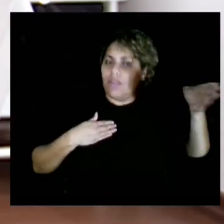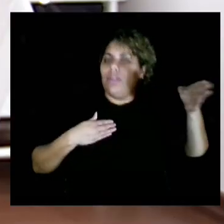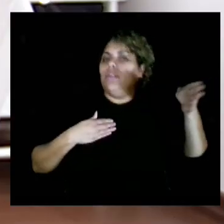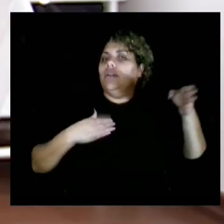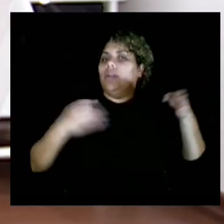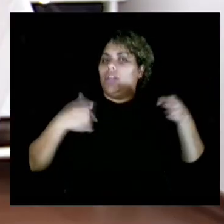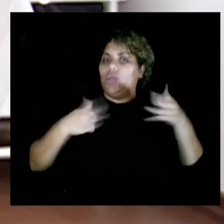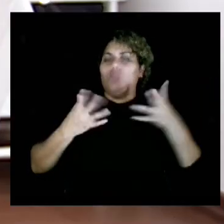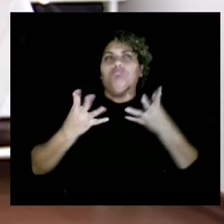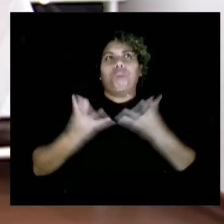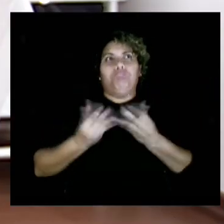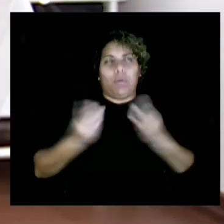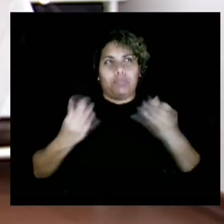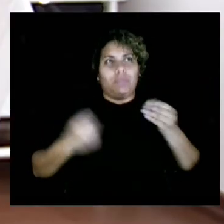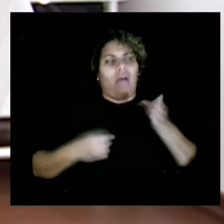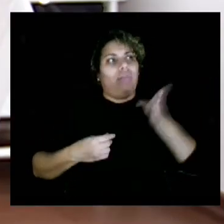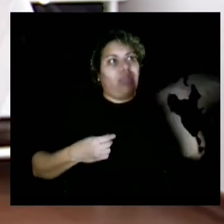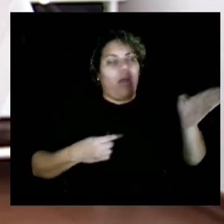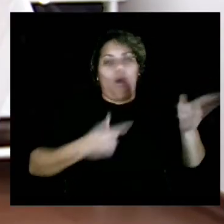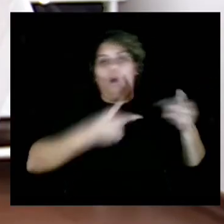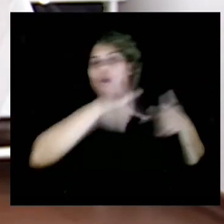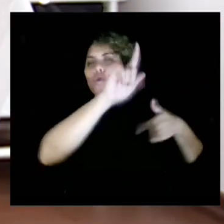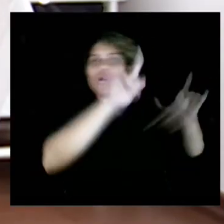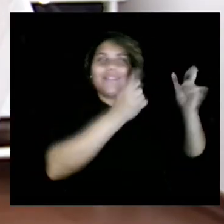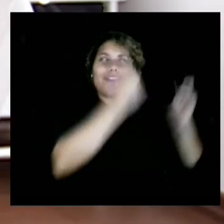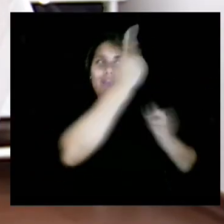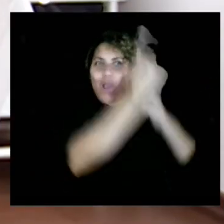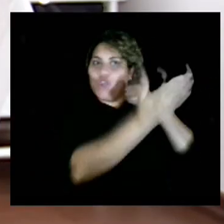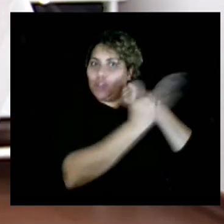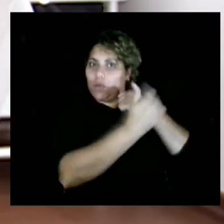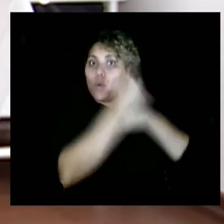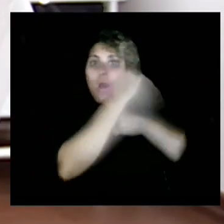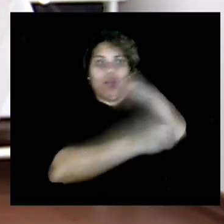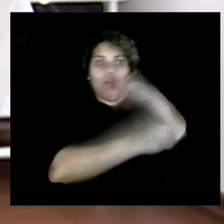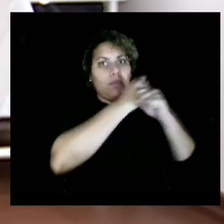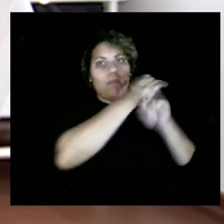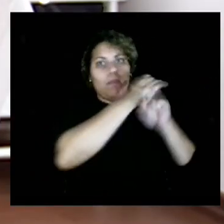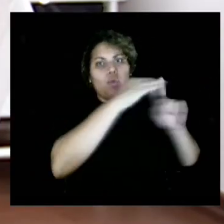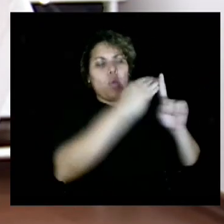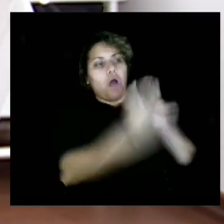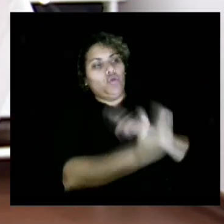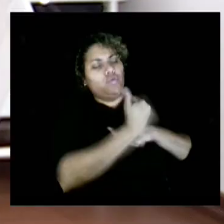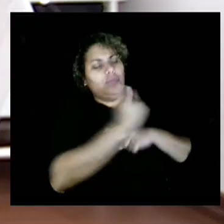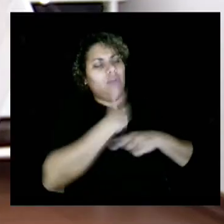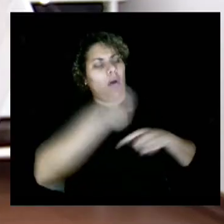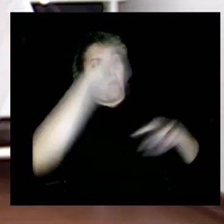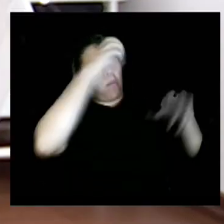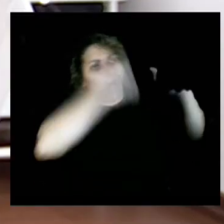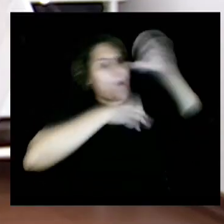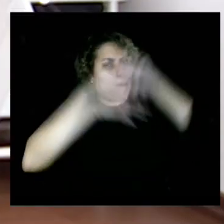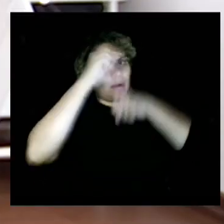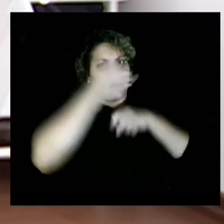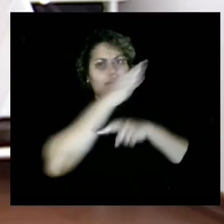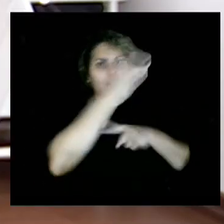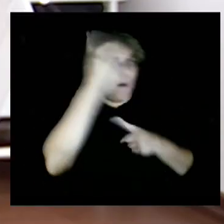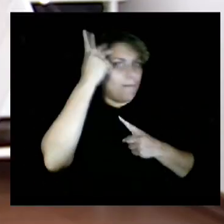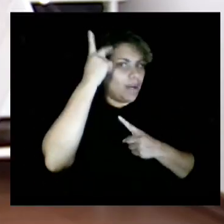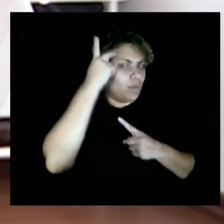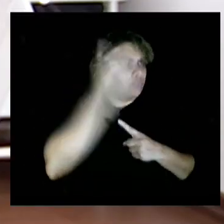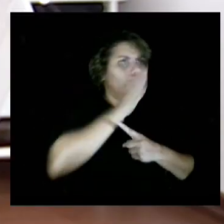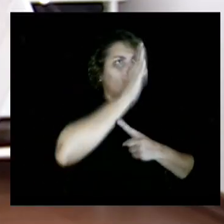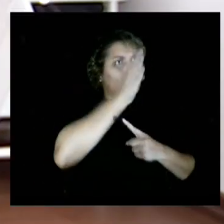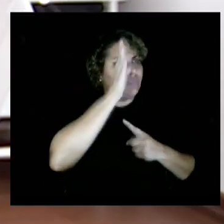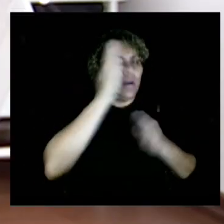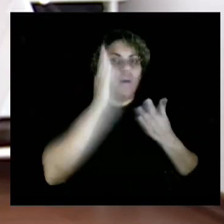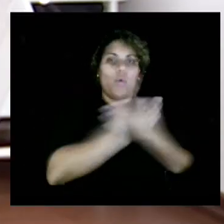uns 1 ano e meio. E foi muito enriquecedor para mim, porque eu fazia São Paulo todo e algumas cidades de